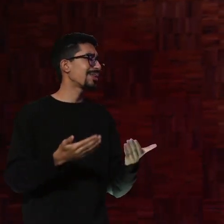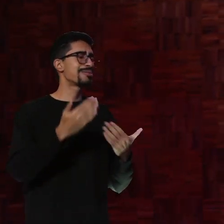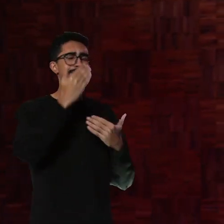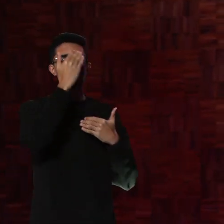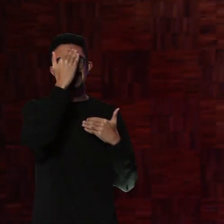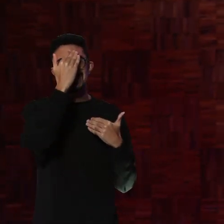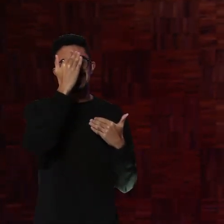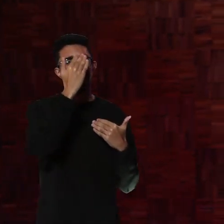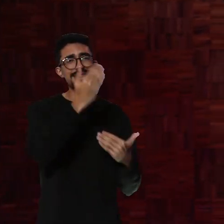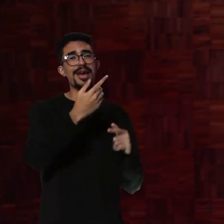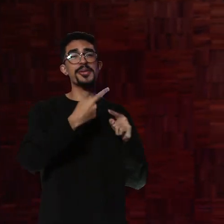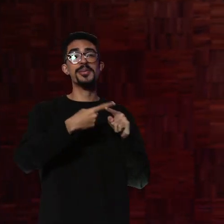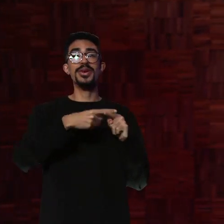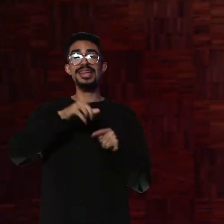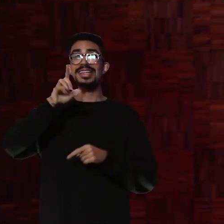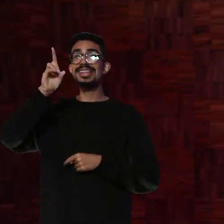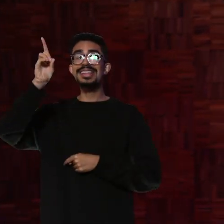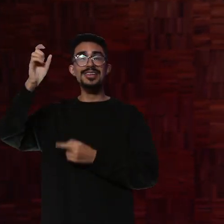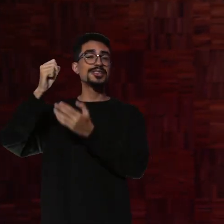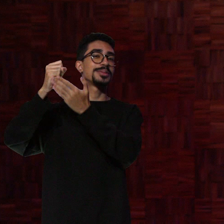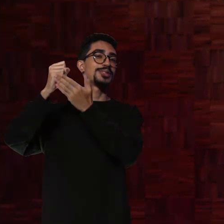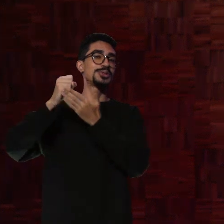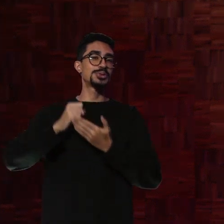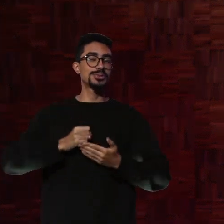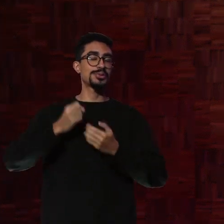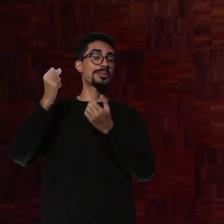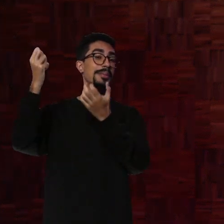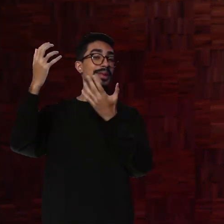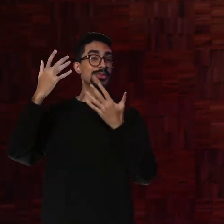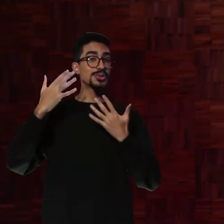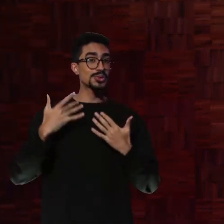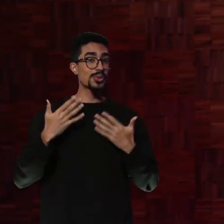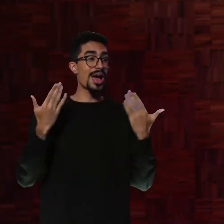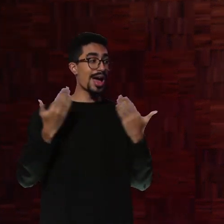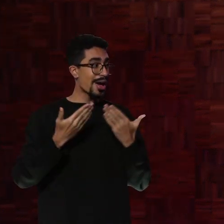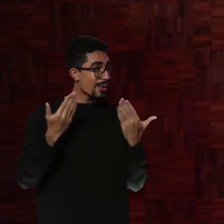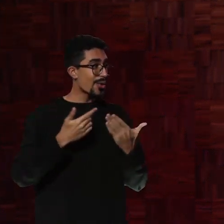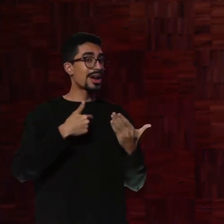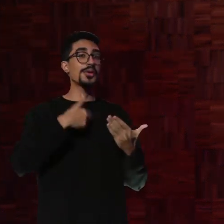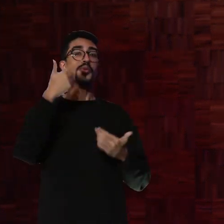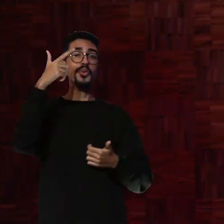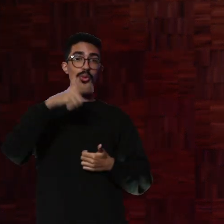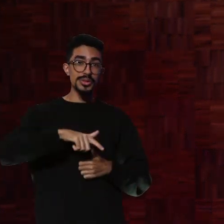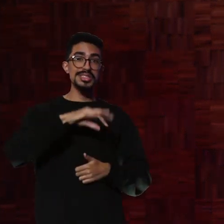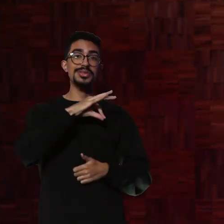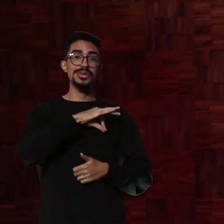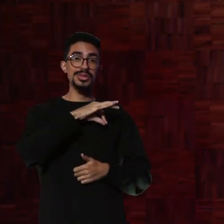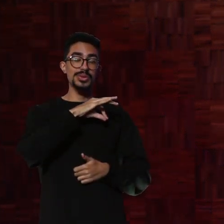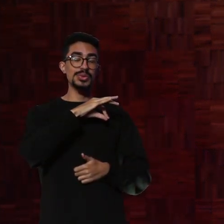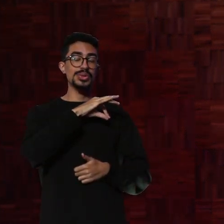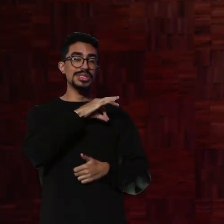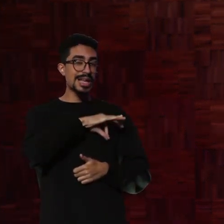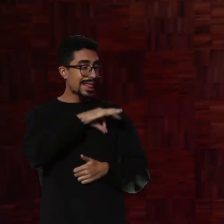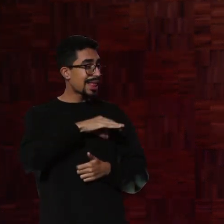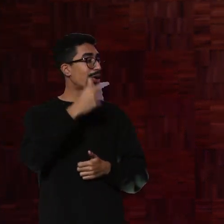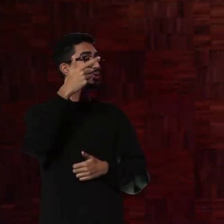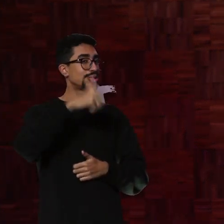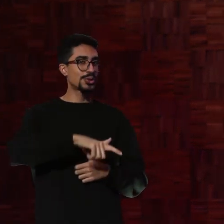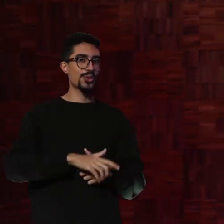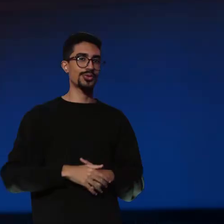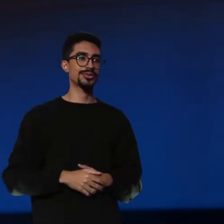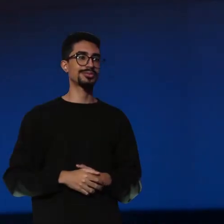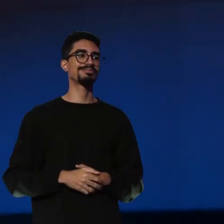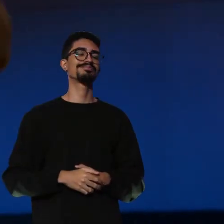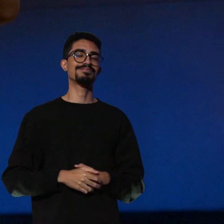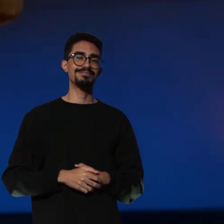conseguido manter o benefício do INSS dela. Algumas semanas antes disso, uma outra vizinha do andar